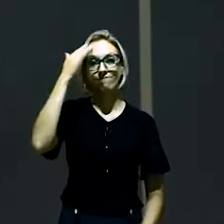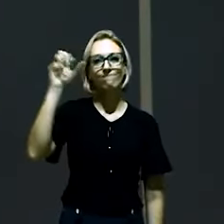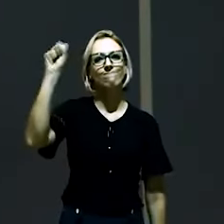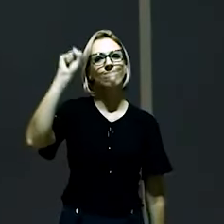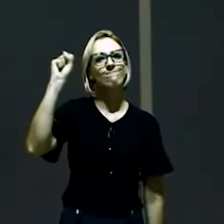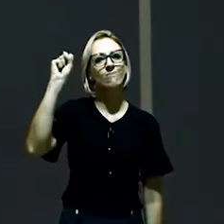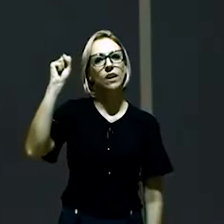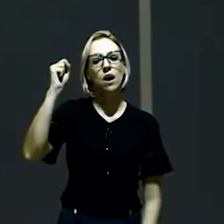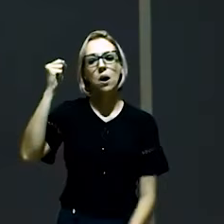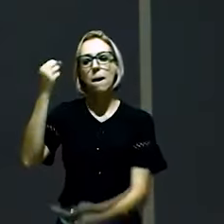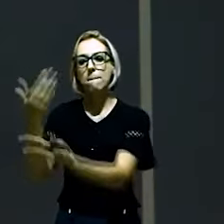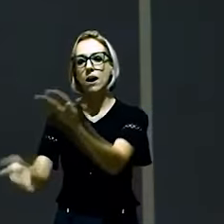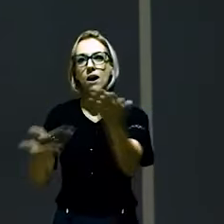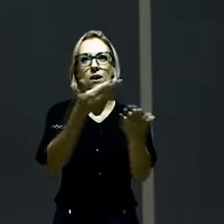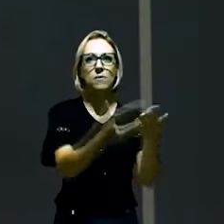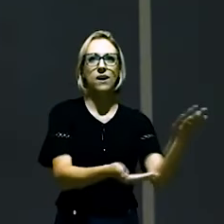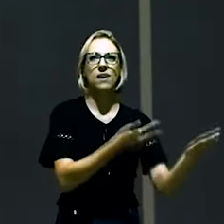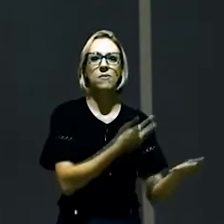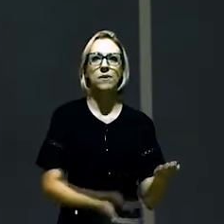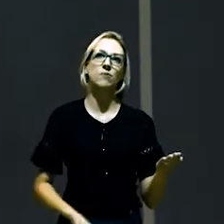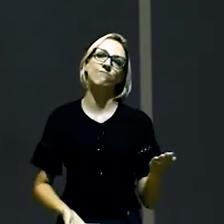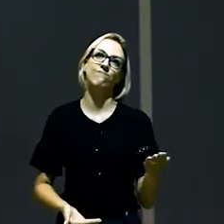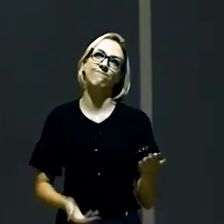sem controle, achando que podia tudo,